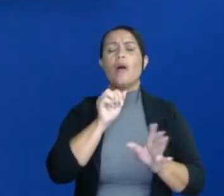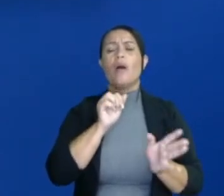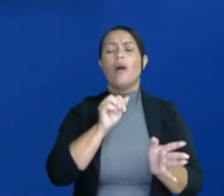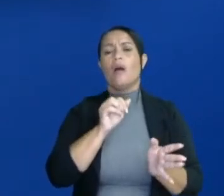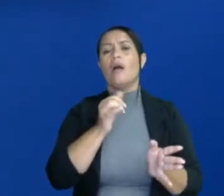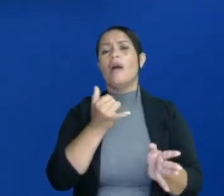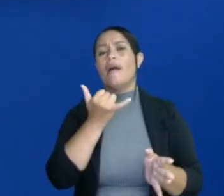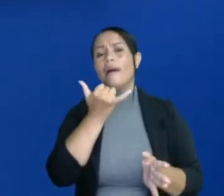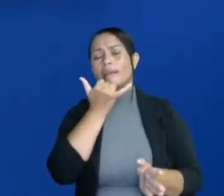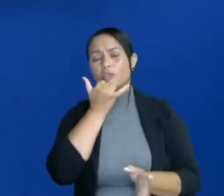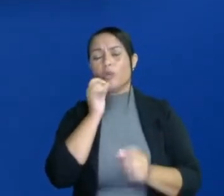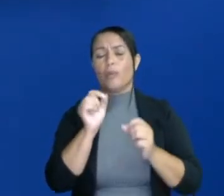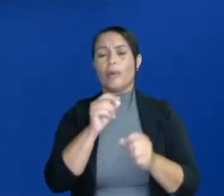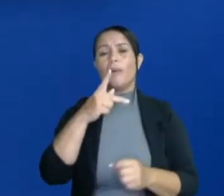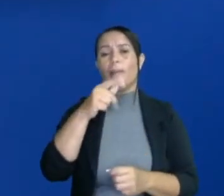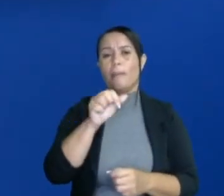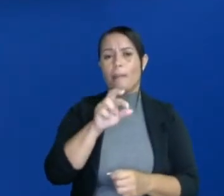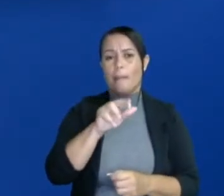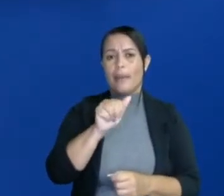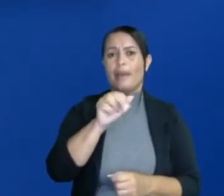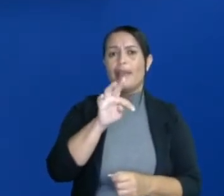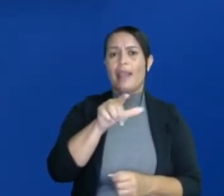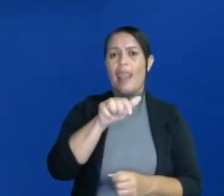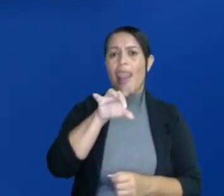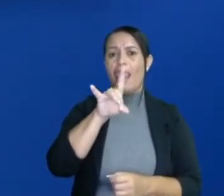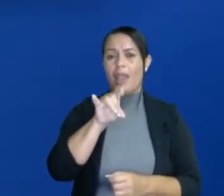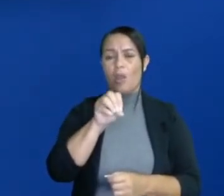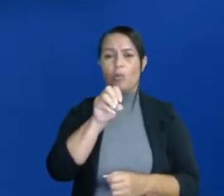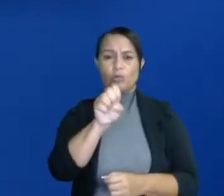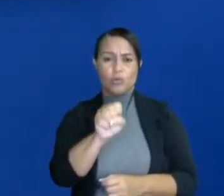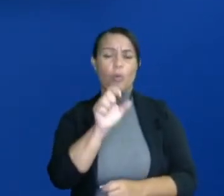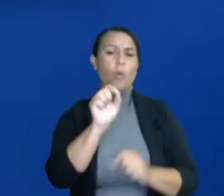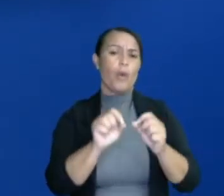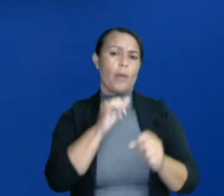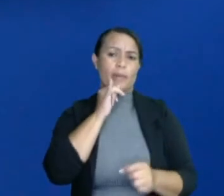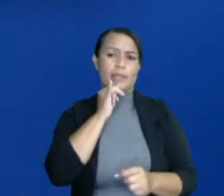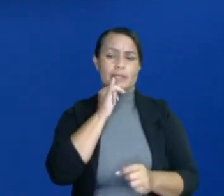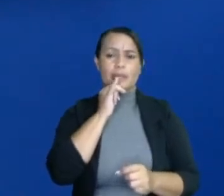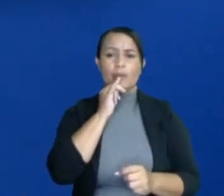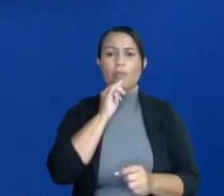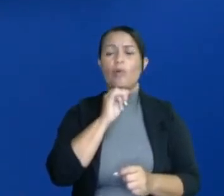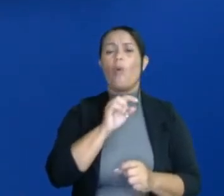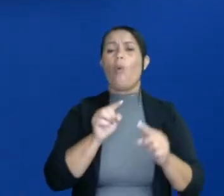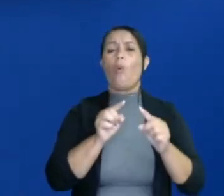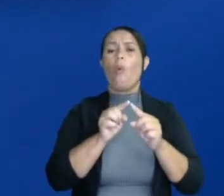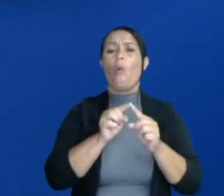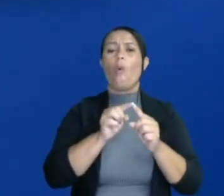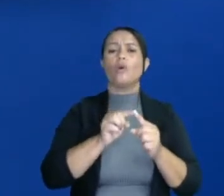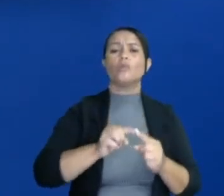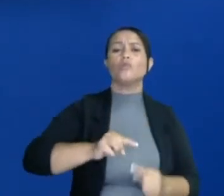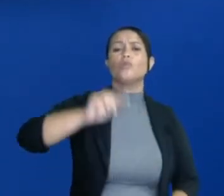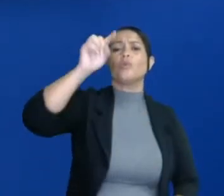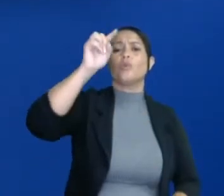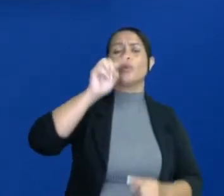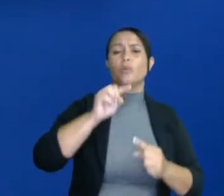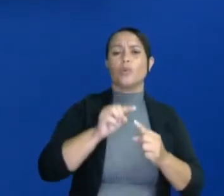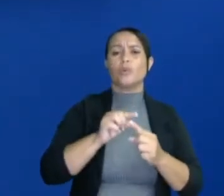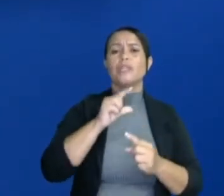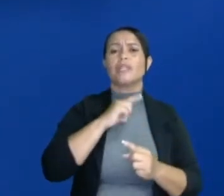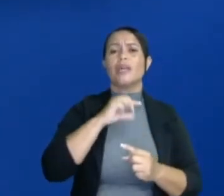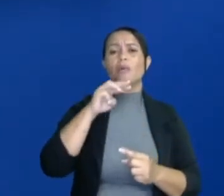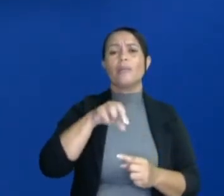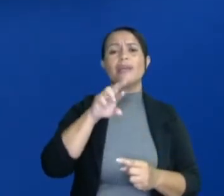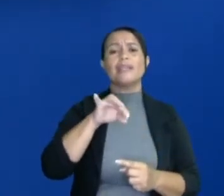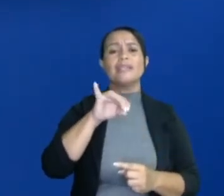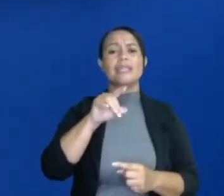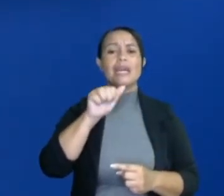desculpa, paralelo, é verdade. A linha do paralelo, quando cruza-se com a linha de um meridiano, você tem a formação de um ponto que